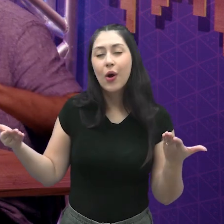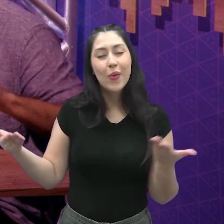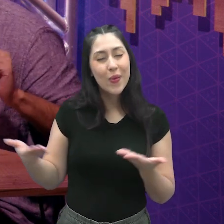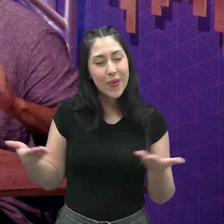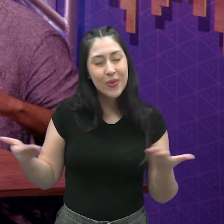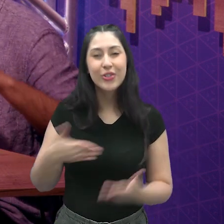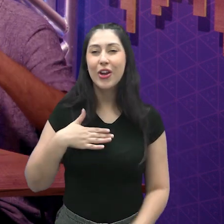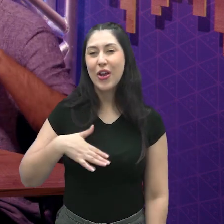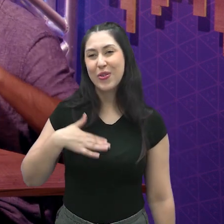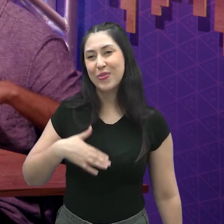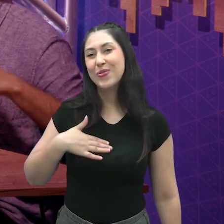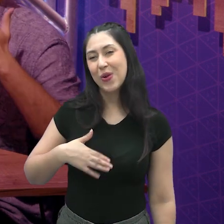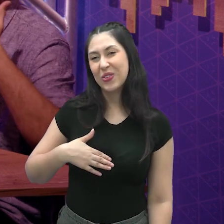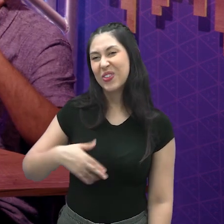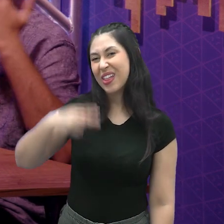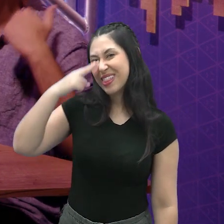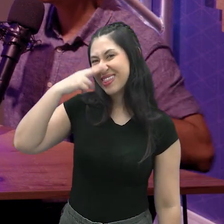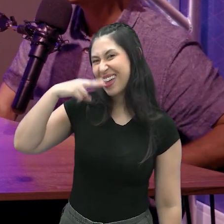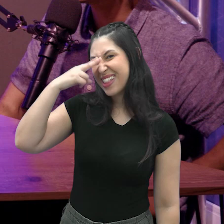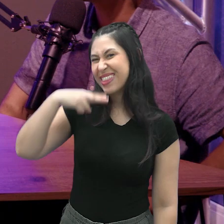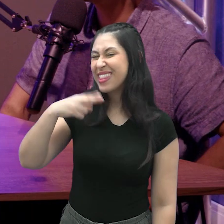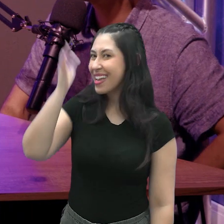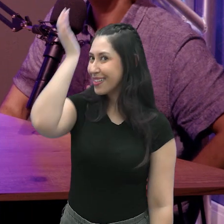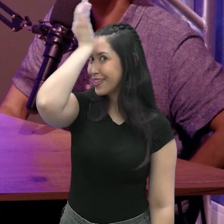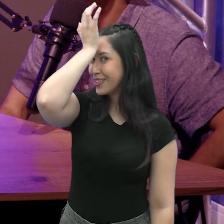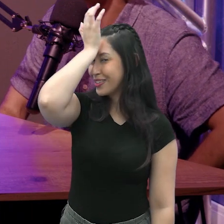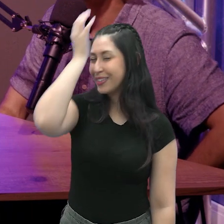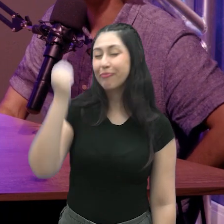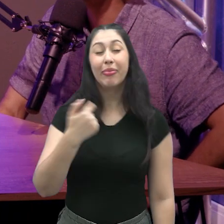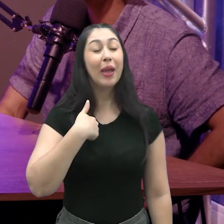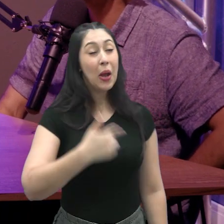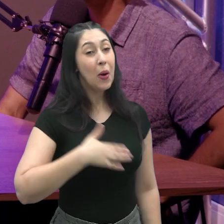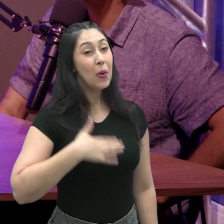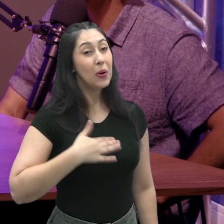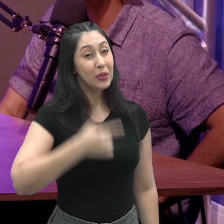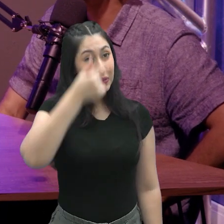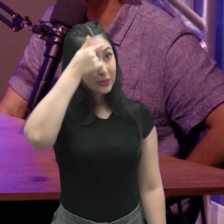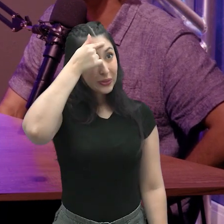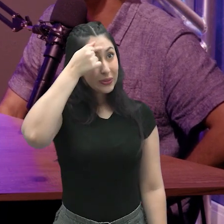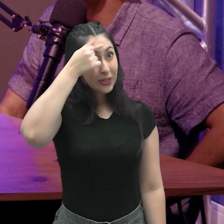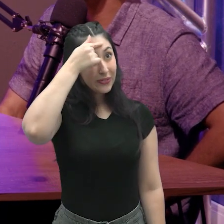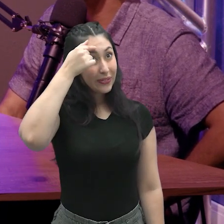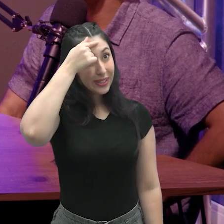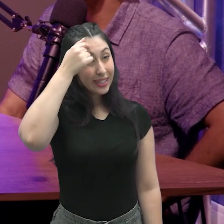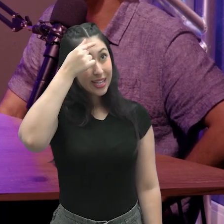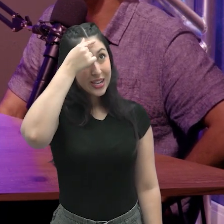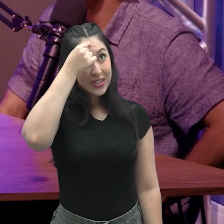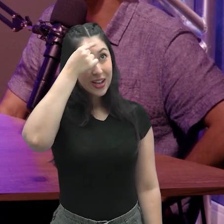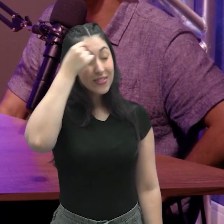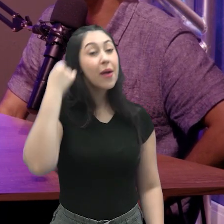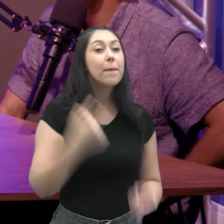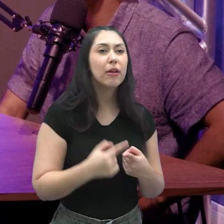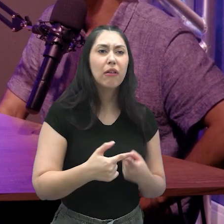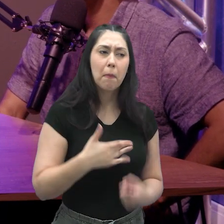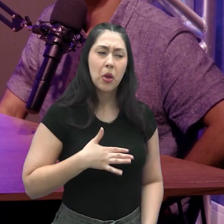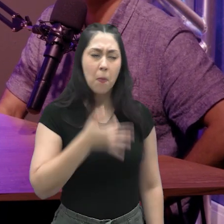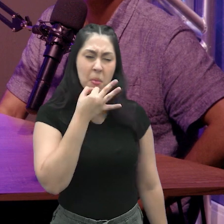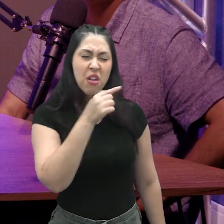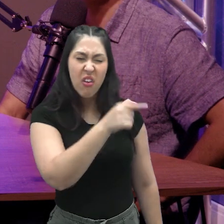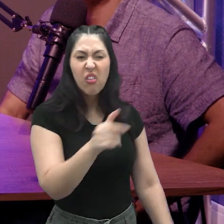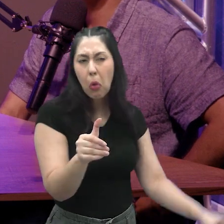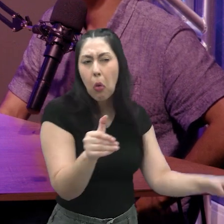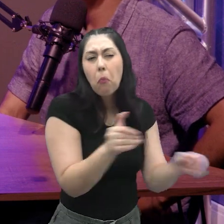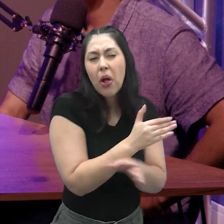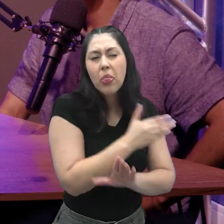artista atual de hoje, eu gosto muito de Zé Neto Cristiano. Bom demais. E eu você? gosto muito de Gustavo Lima por achar ser um cantor completo, né,